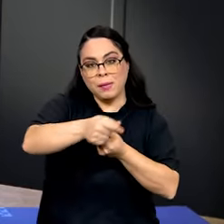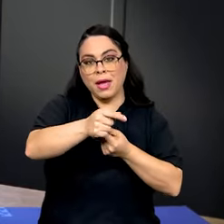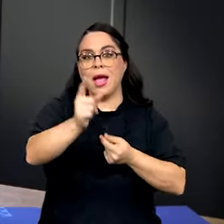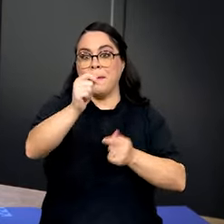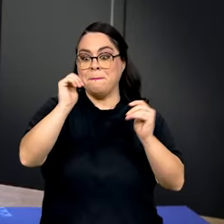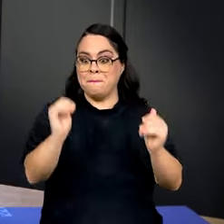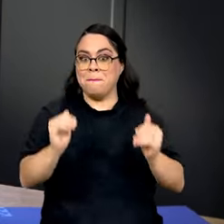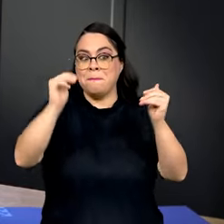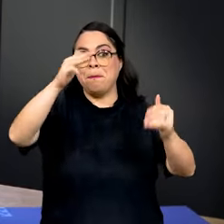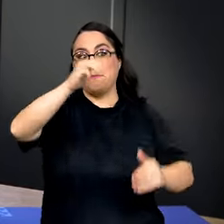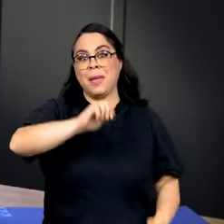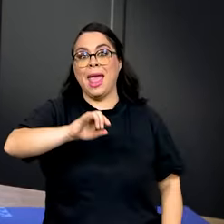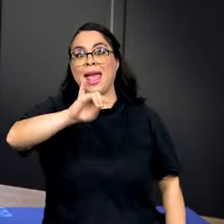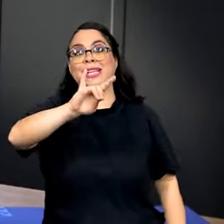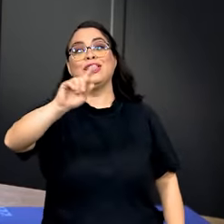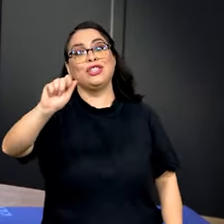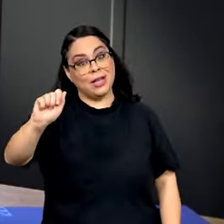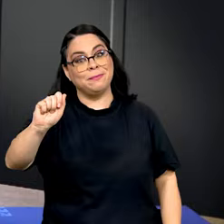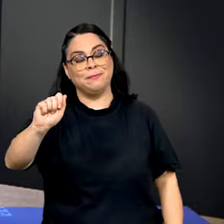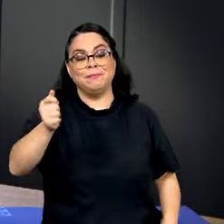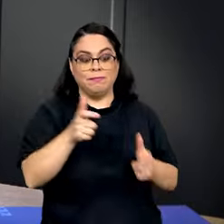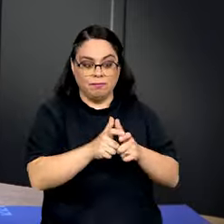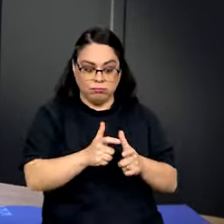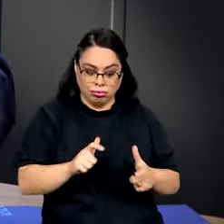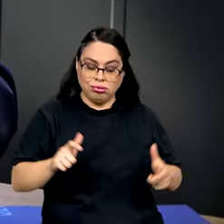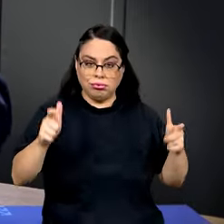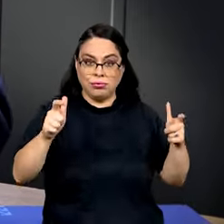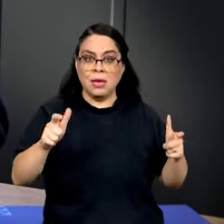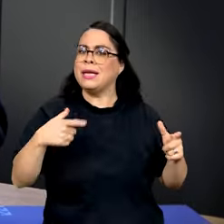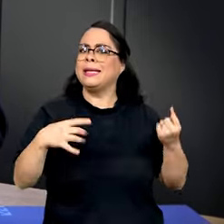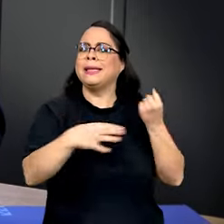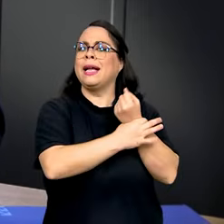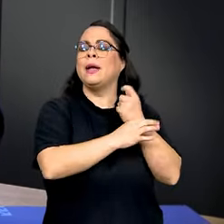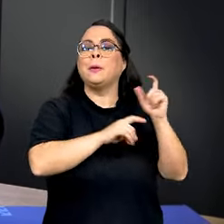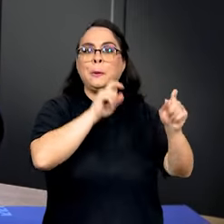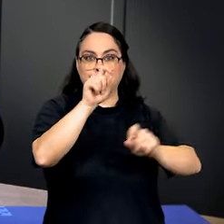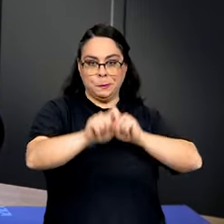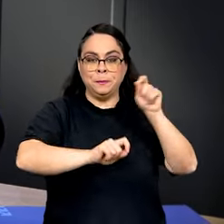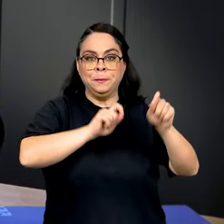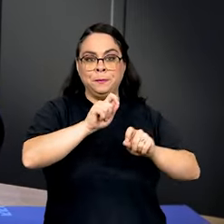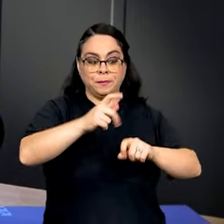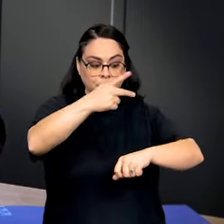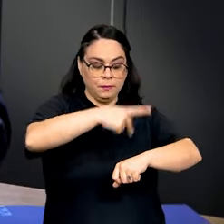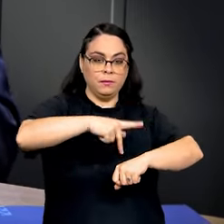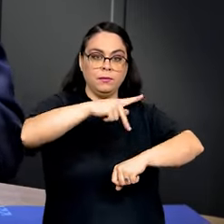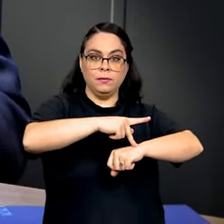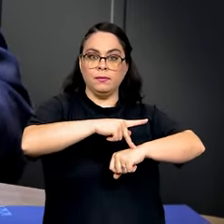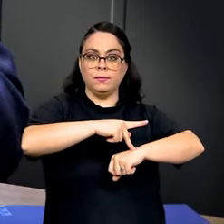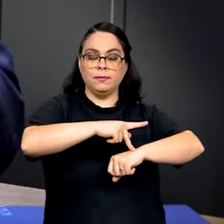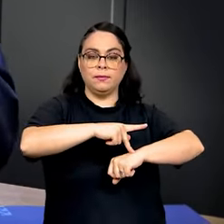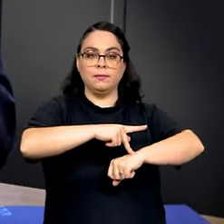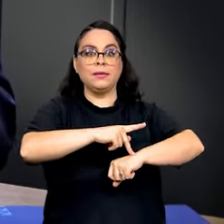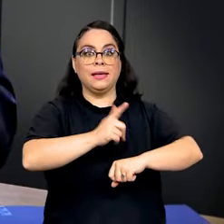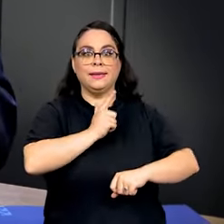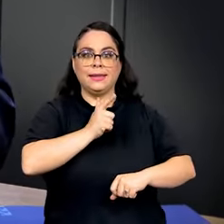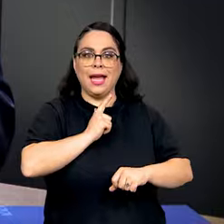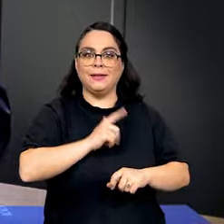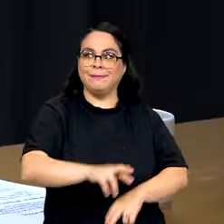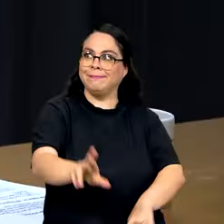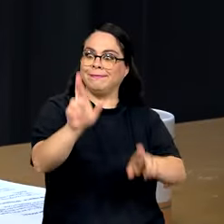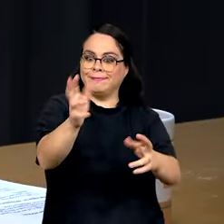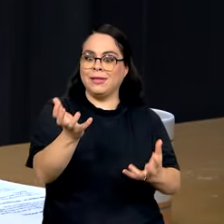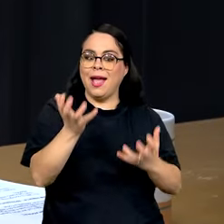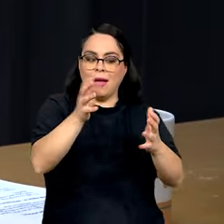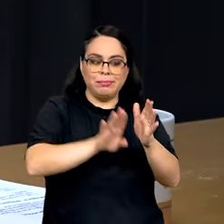a classe média a classe média cresceu isso garantiu eh um país assim com muita